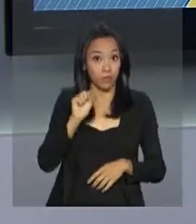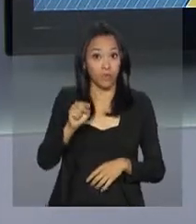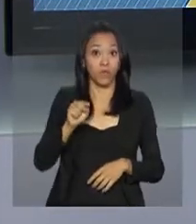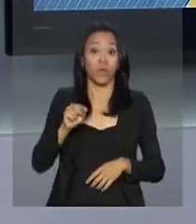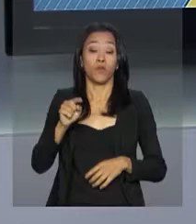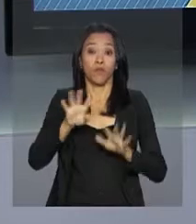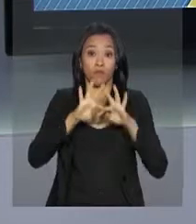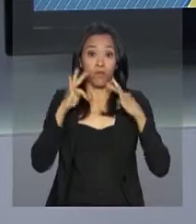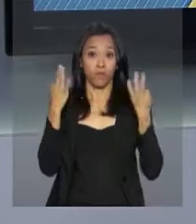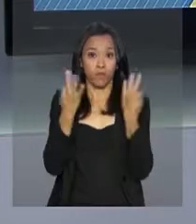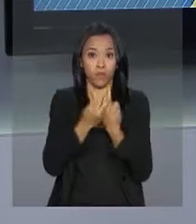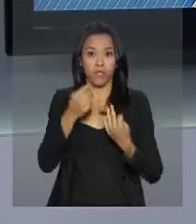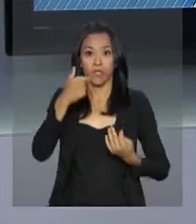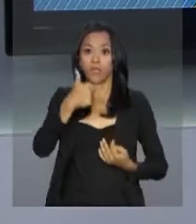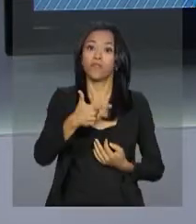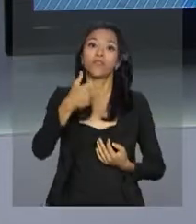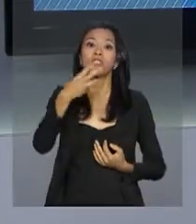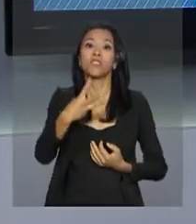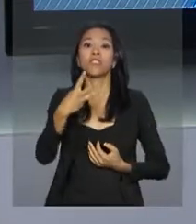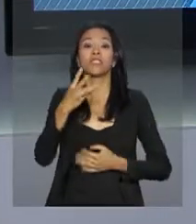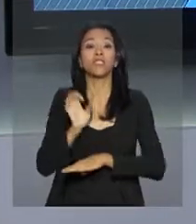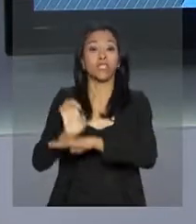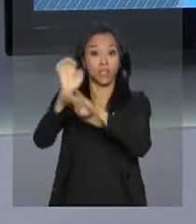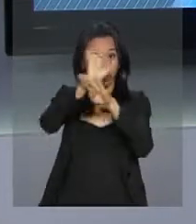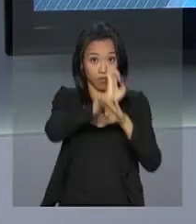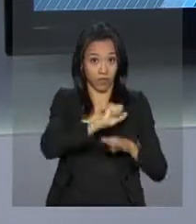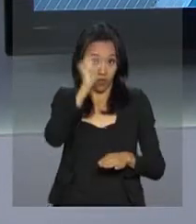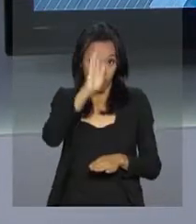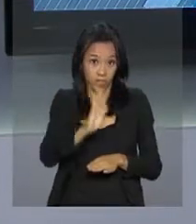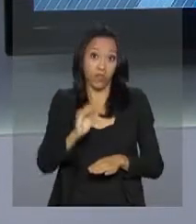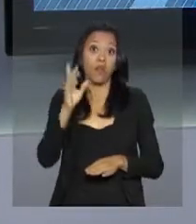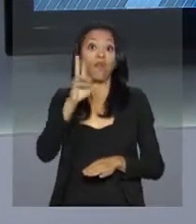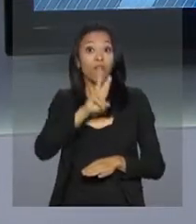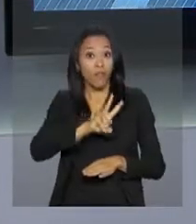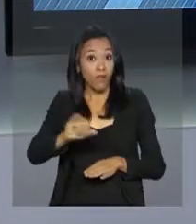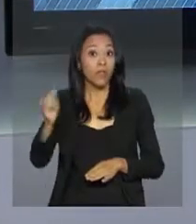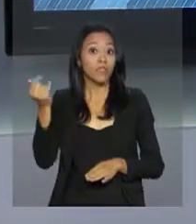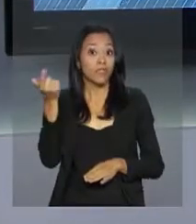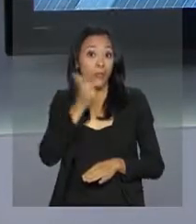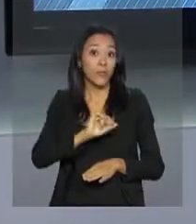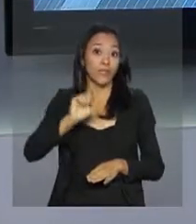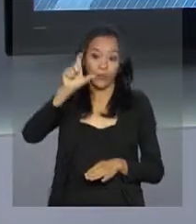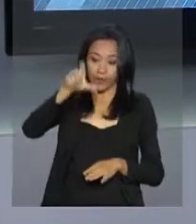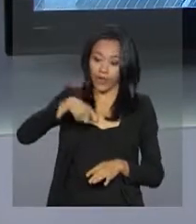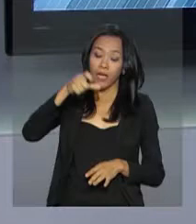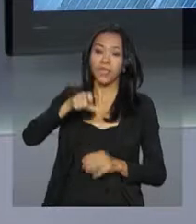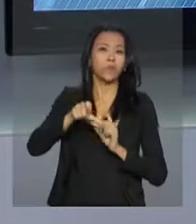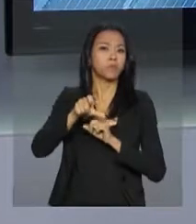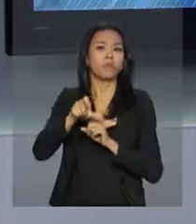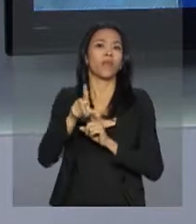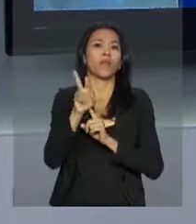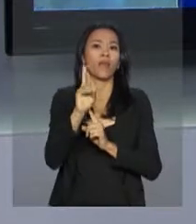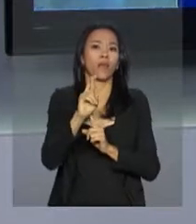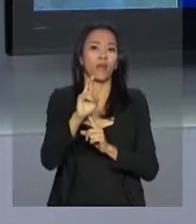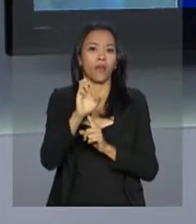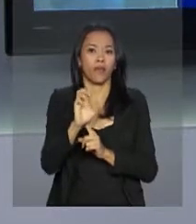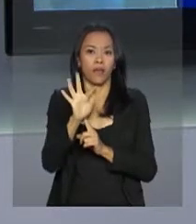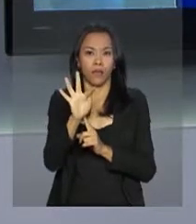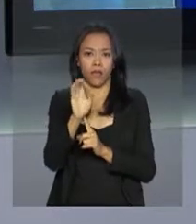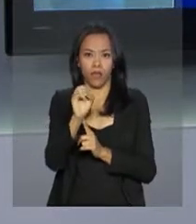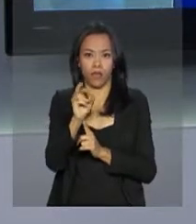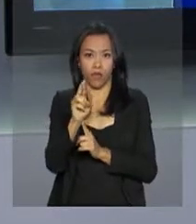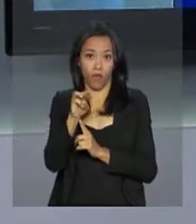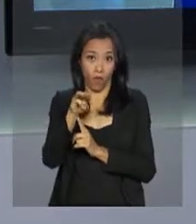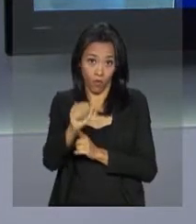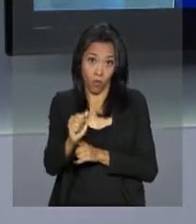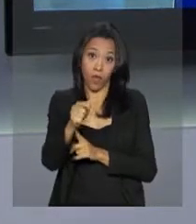23 estados brasileiros vão ser atendidas na primeira chamada do cartão reforma vamos conversar ao vivo com repórter pablo um dia em